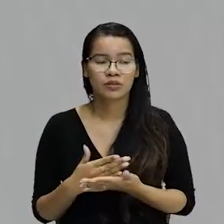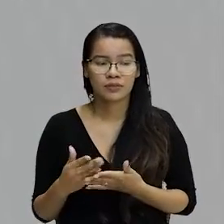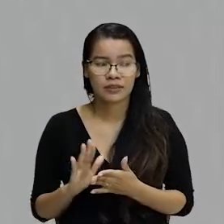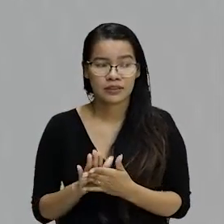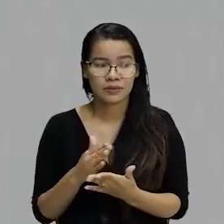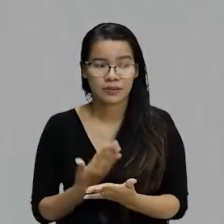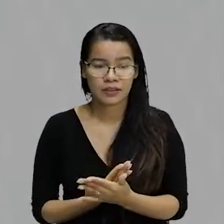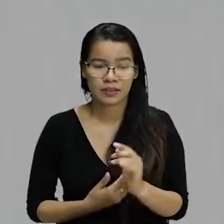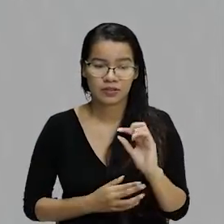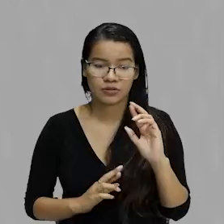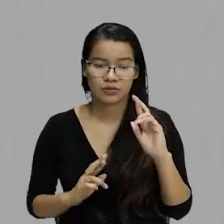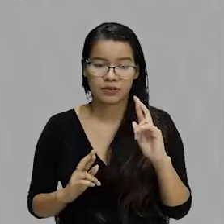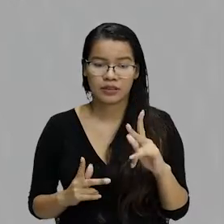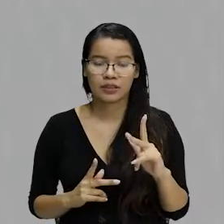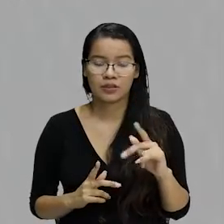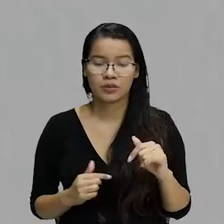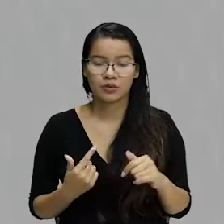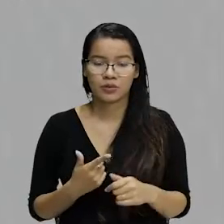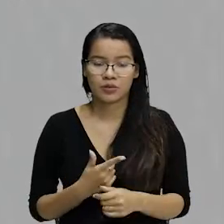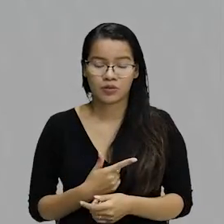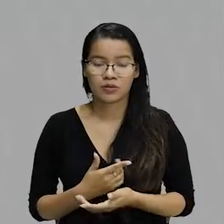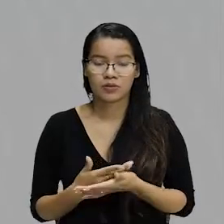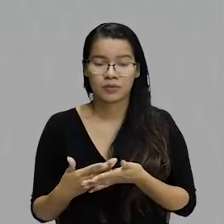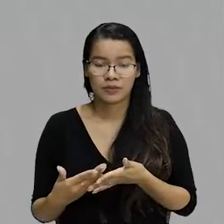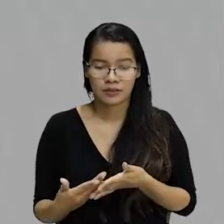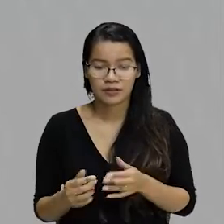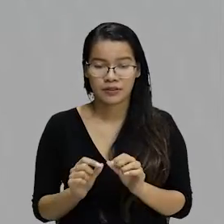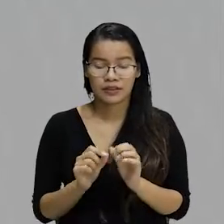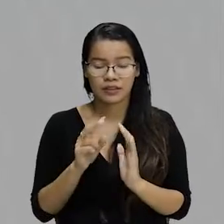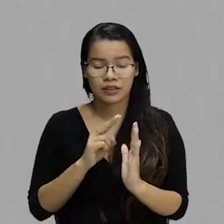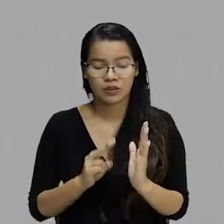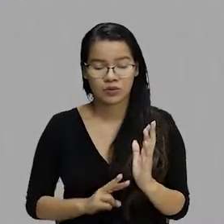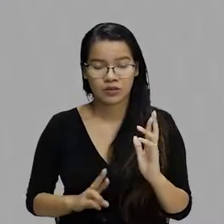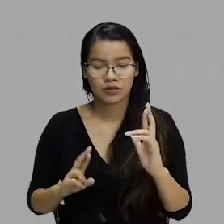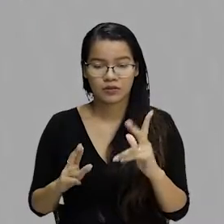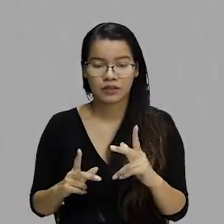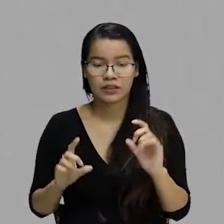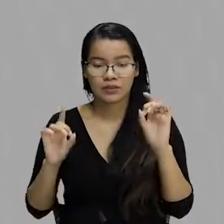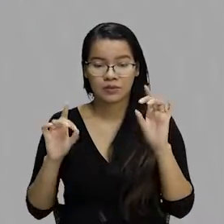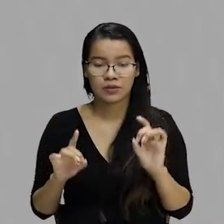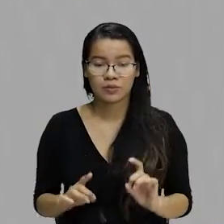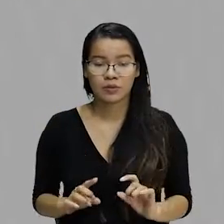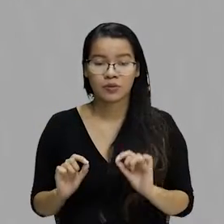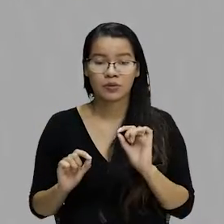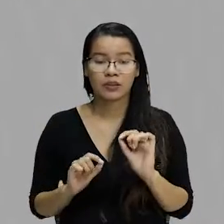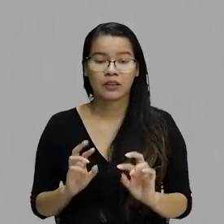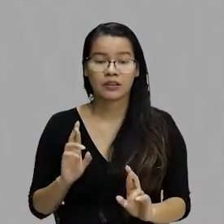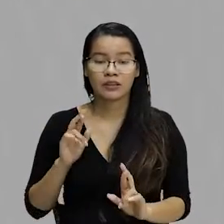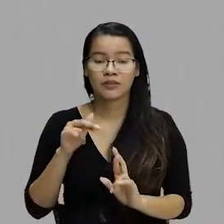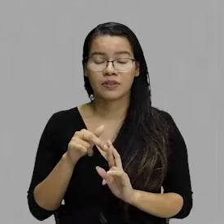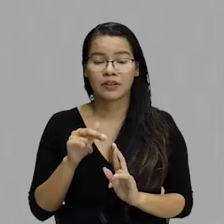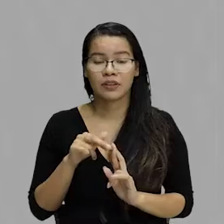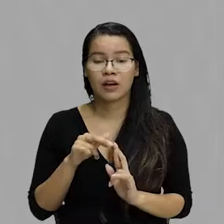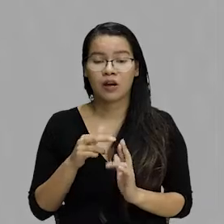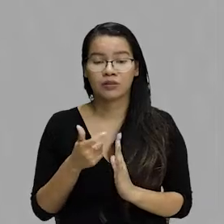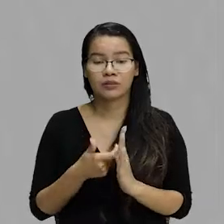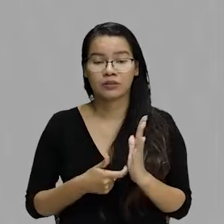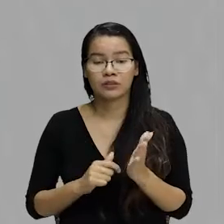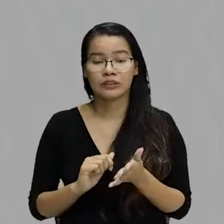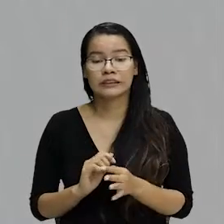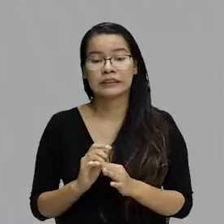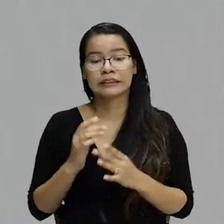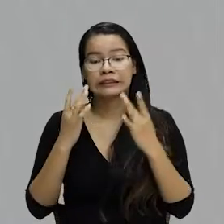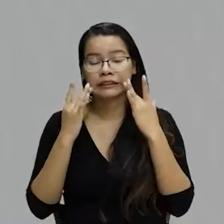interpretar de uma outra maneira, na hora que a gente começa a fazer essa leitura de outra maneira, principalmente no que trata do texto teatral, você começa a ter